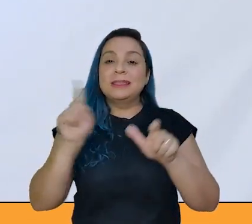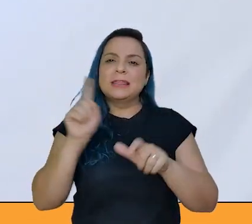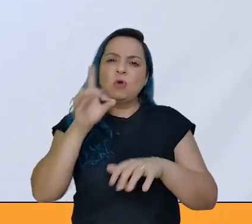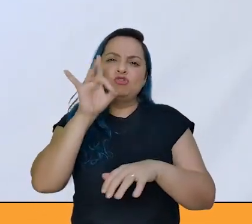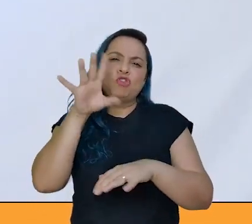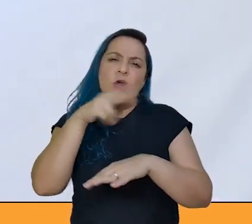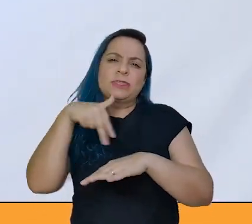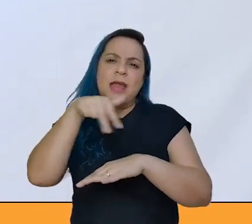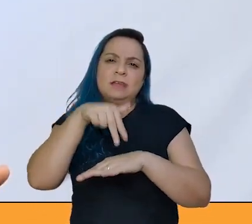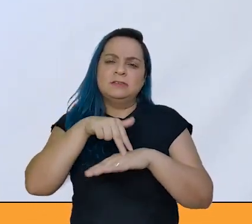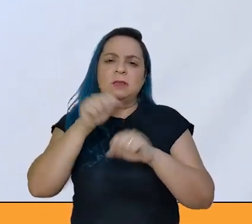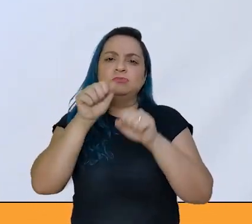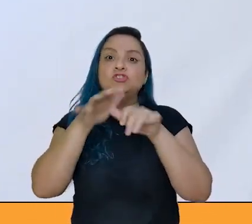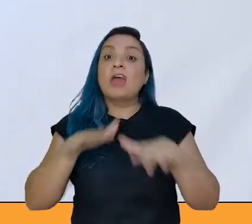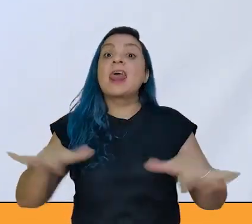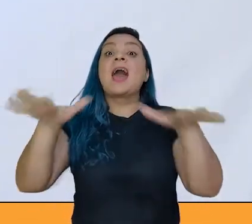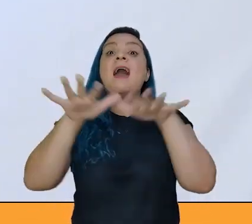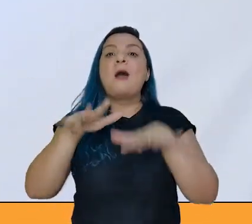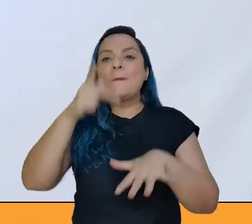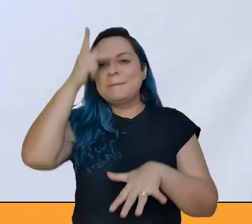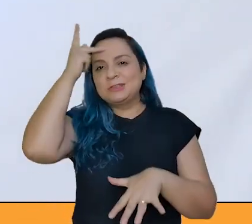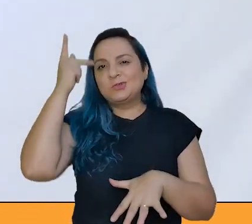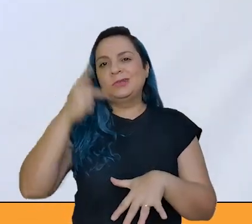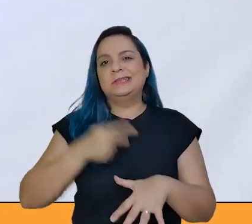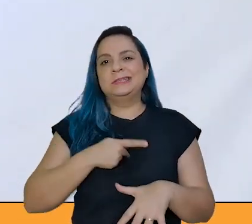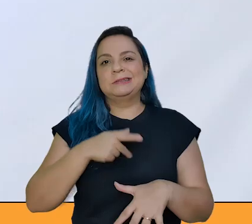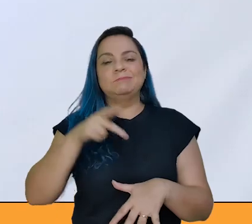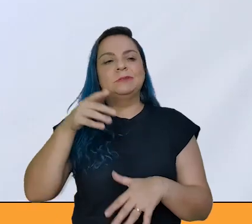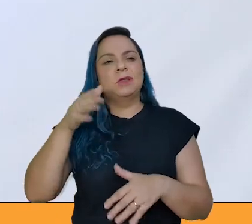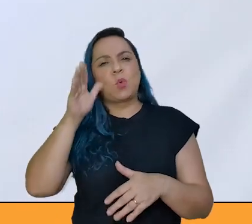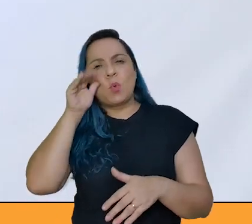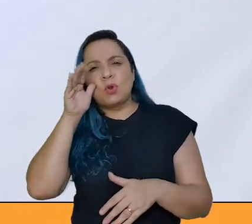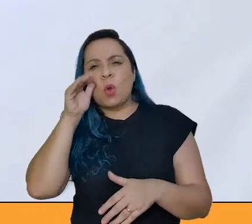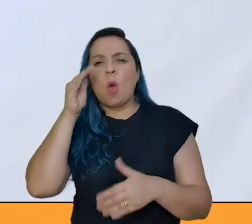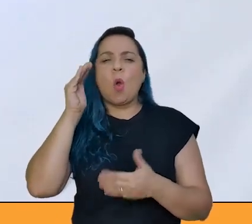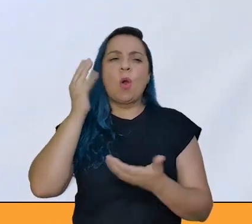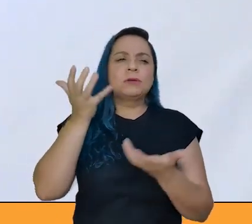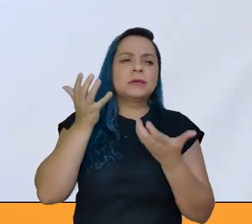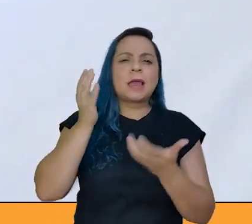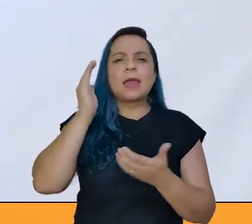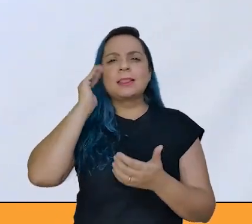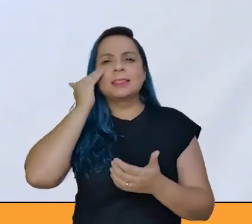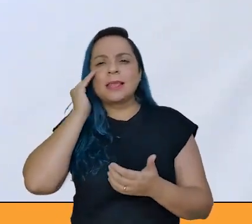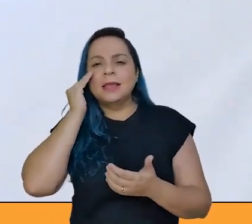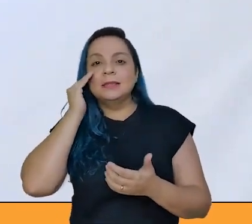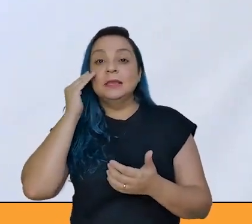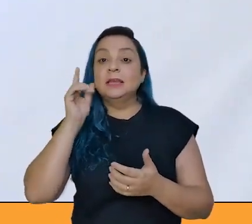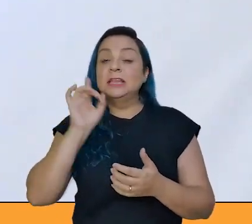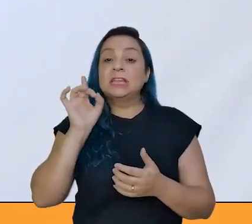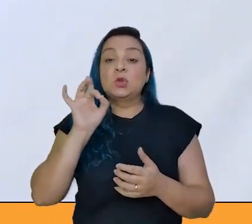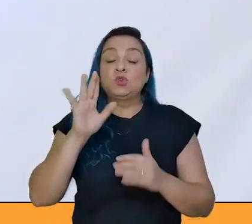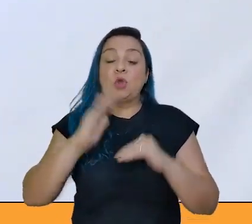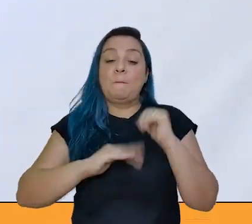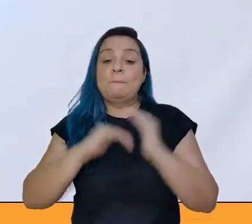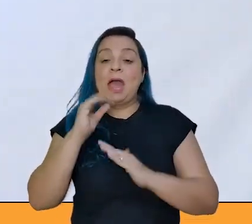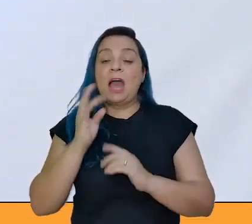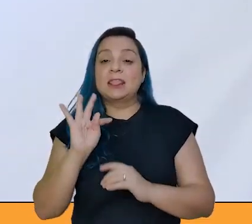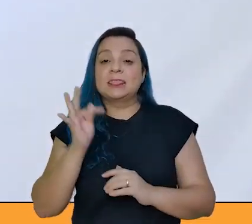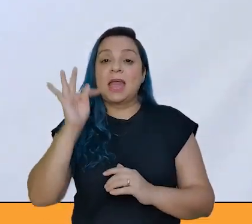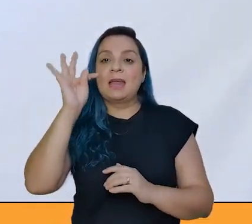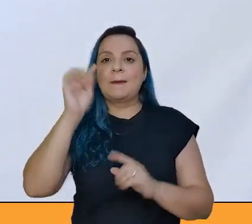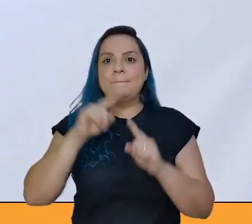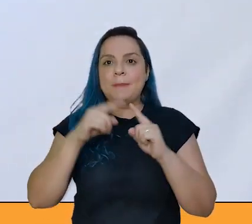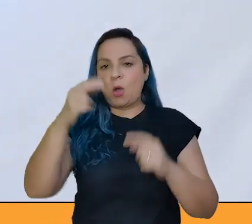dança, mas um público geral que tenha interesse em entender e saber um pouco mais, não só de prática e de técnica, mas também